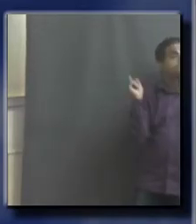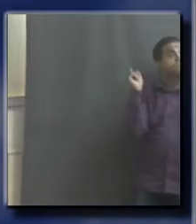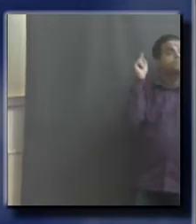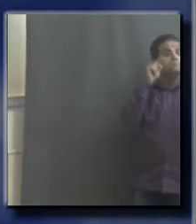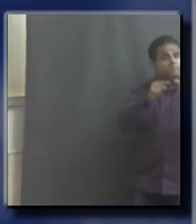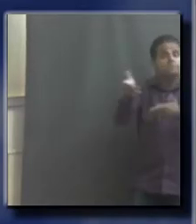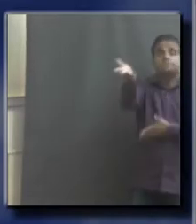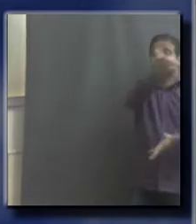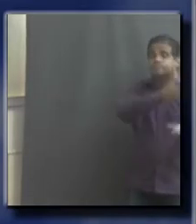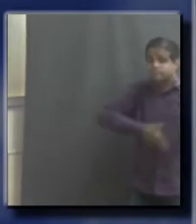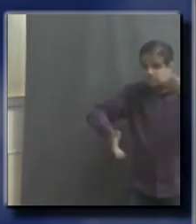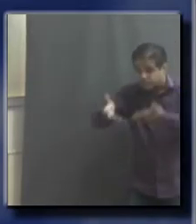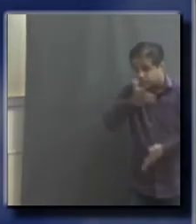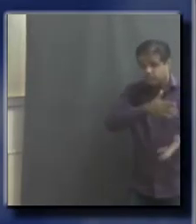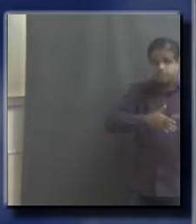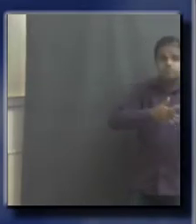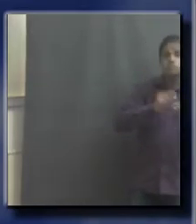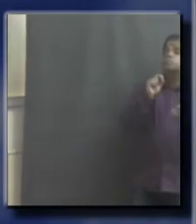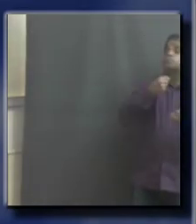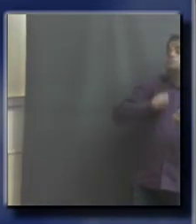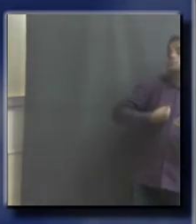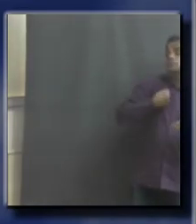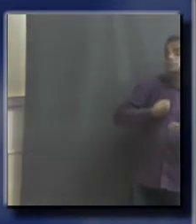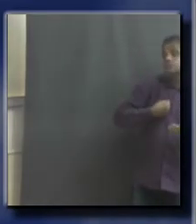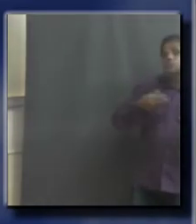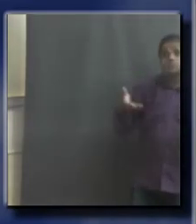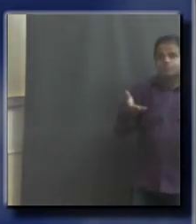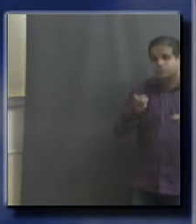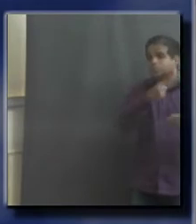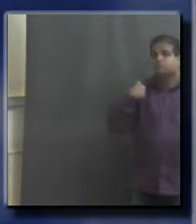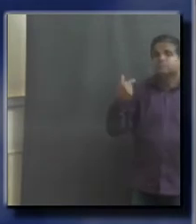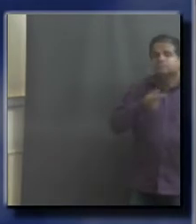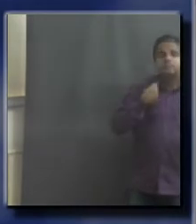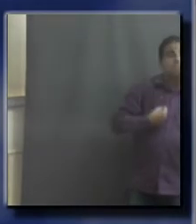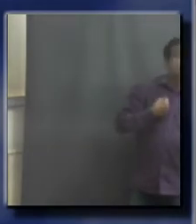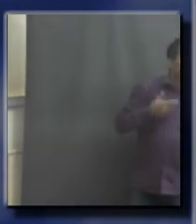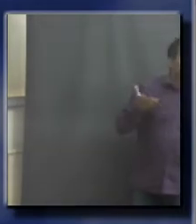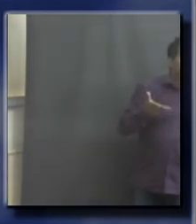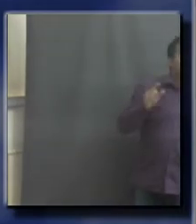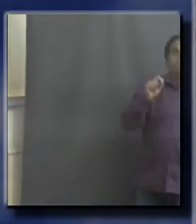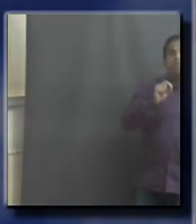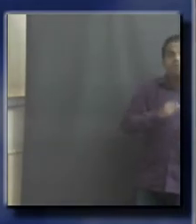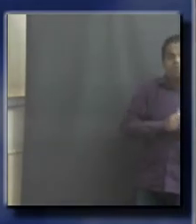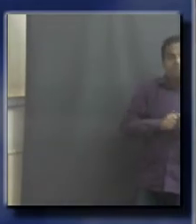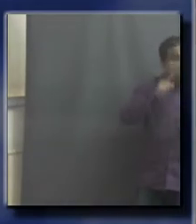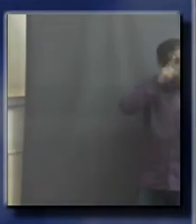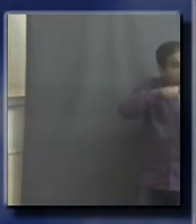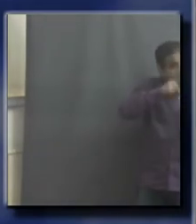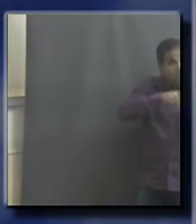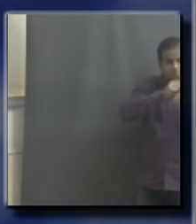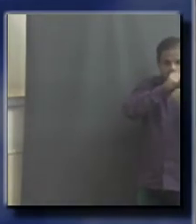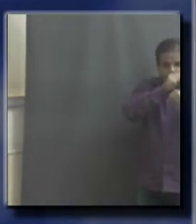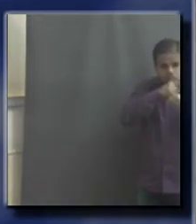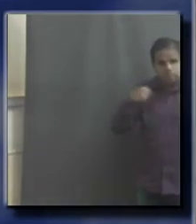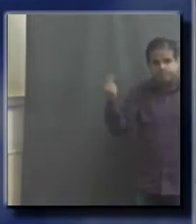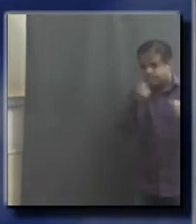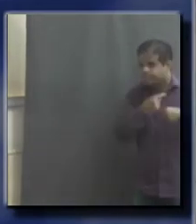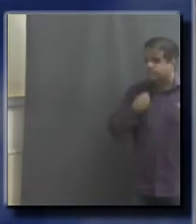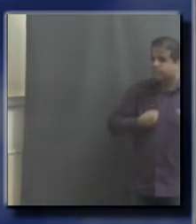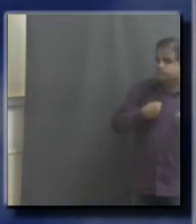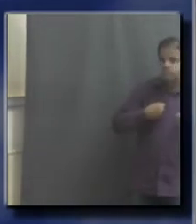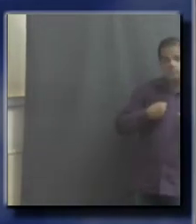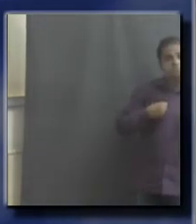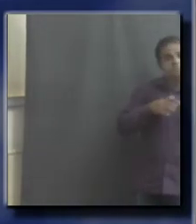têm relação com o que estamos vivendo agora. Não é? Este tempo que estamos vivendo, o